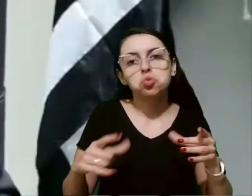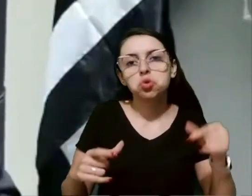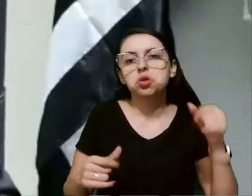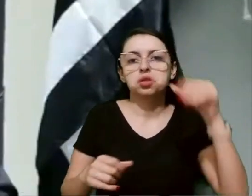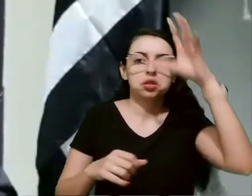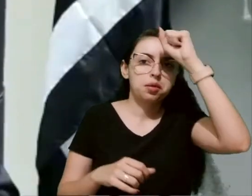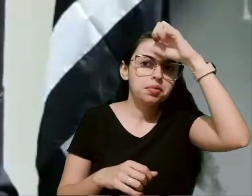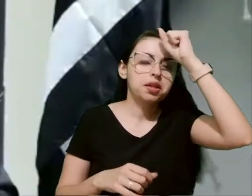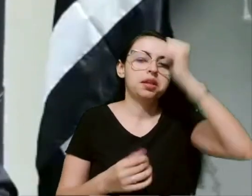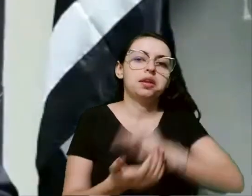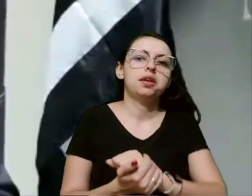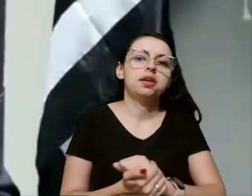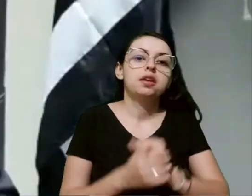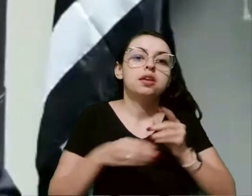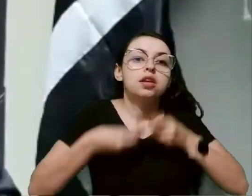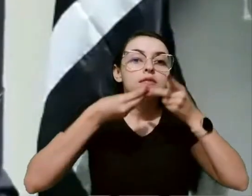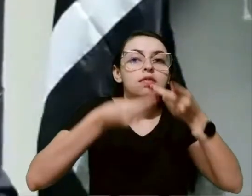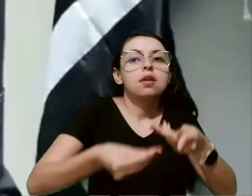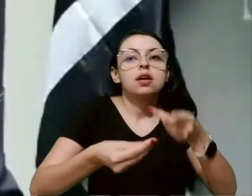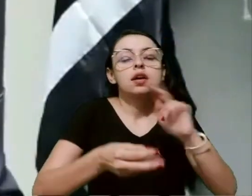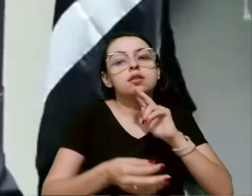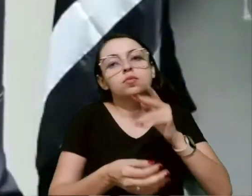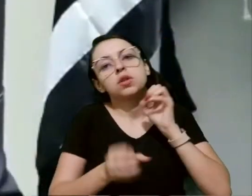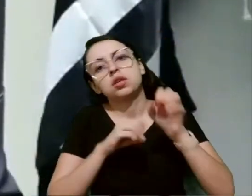aprender e há muito a se contribuir, hum,